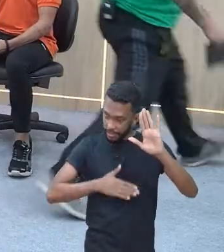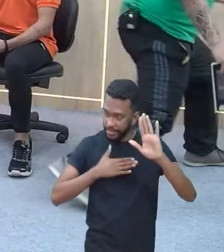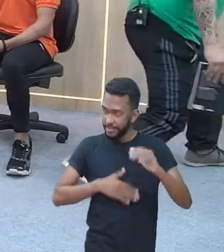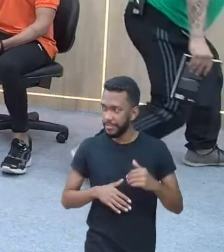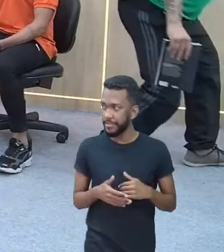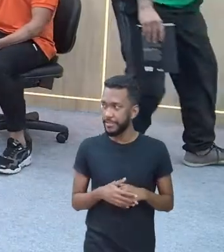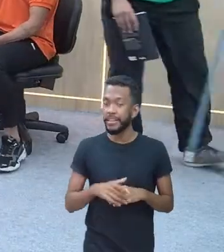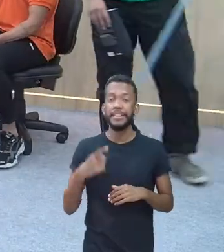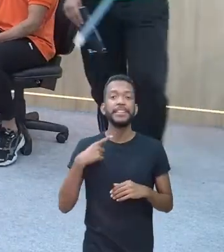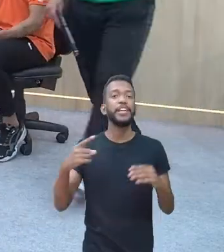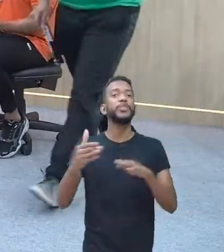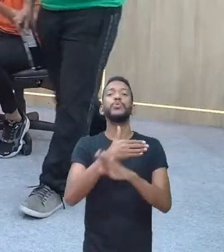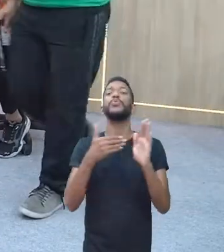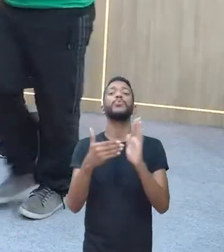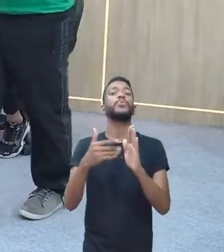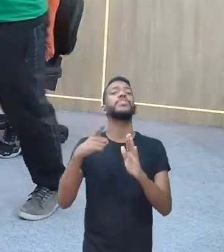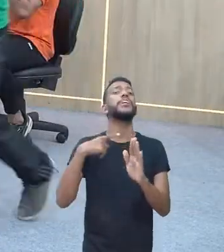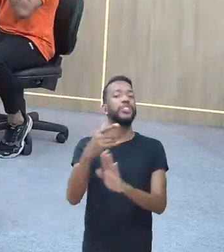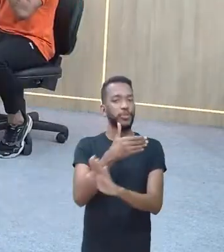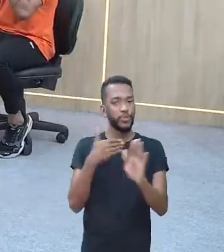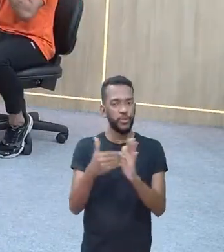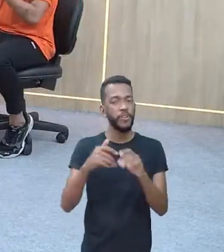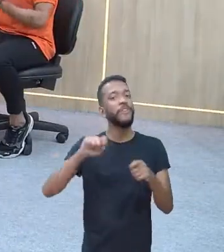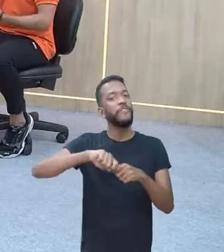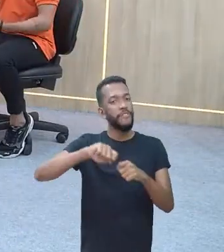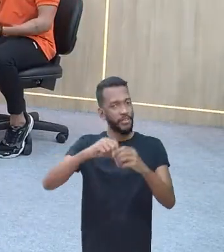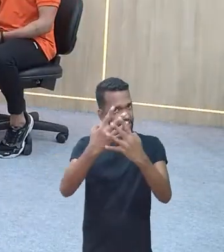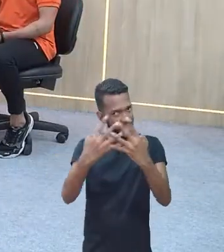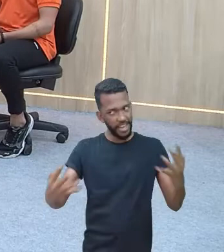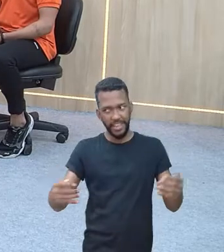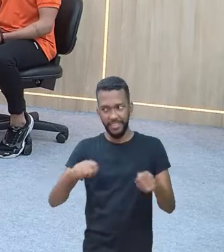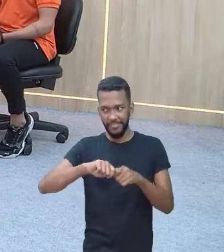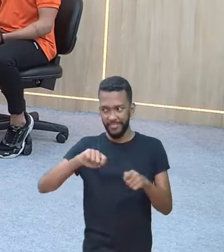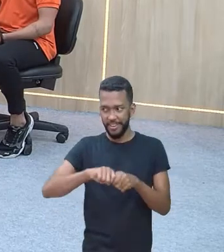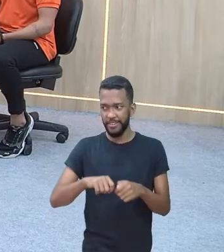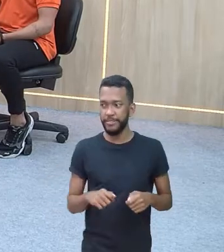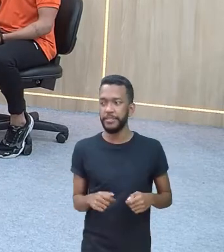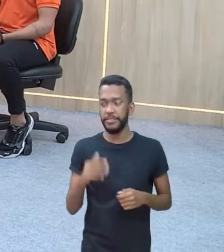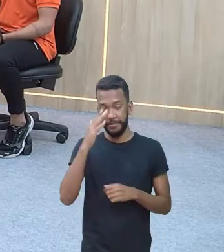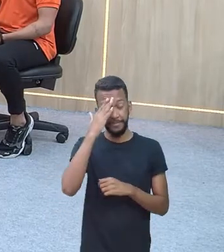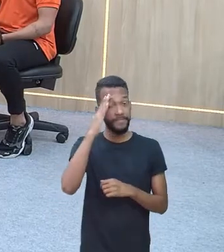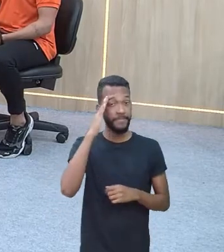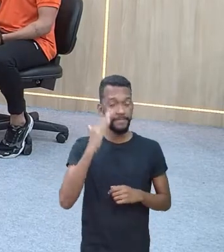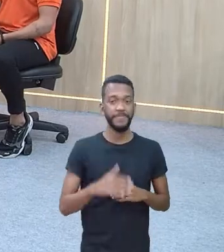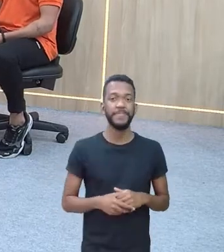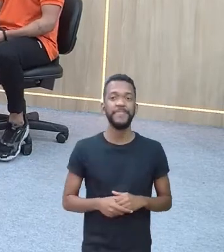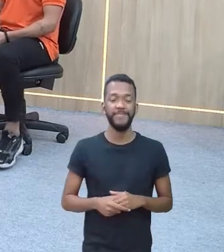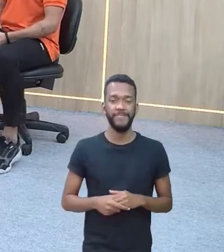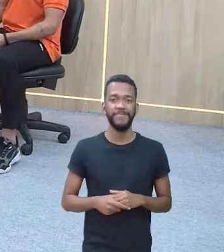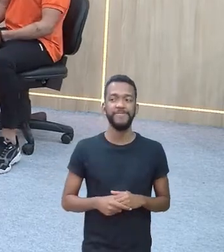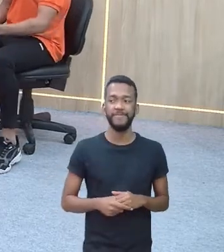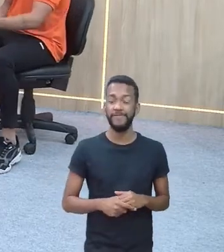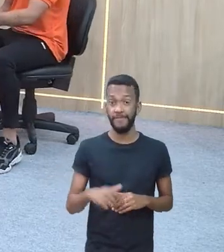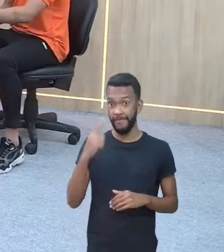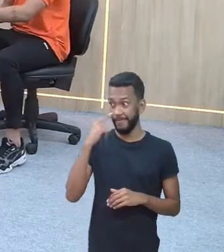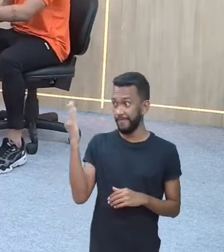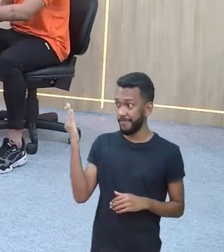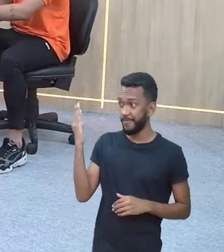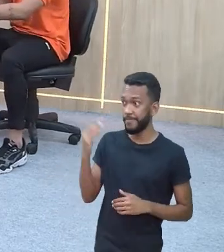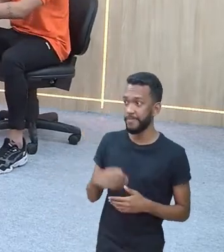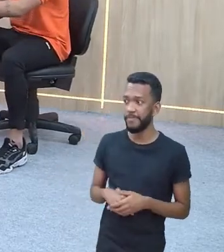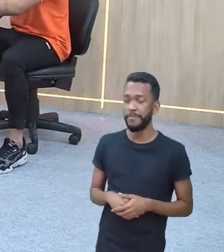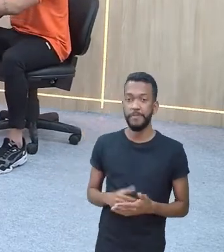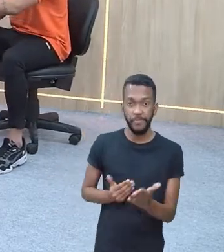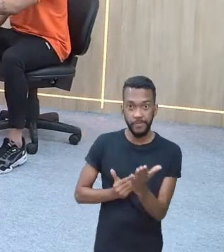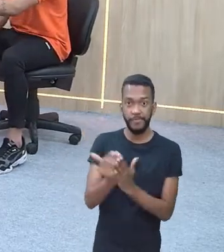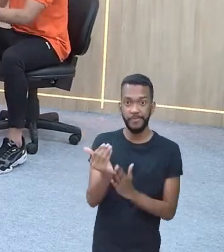A gente tem tudo, todos e todos. Faltou a rede, né? Olha a rede. Bora lá, Heleno. Valendo,